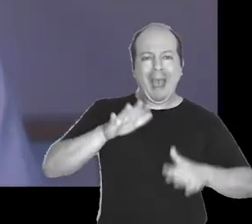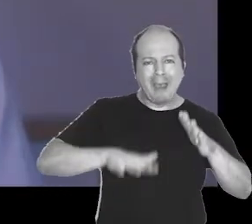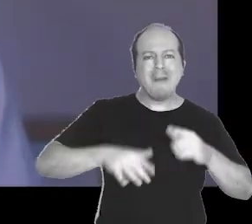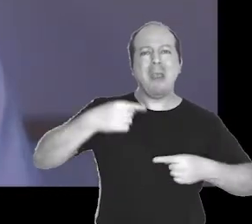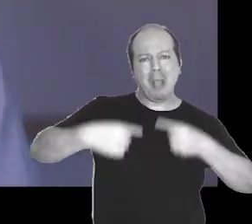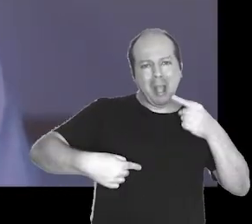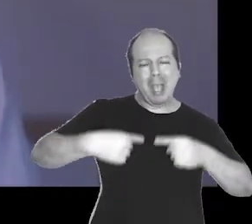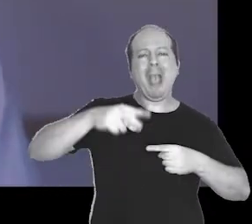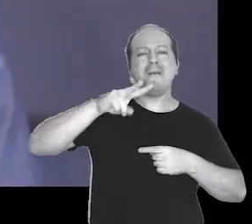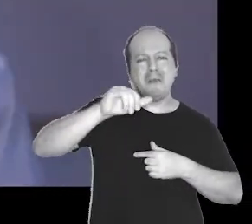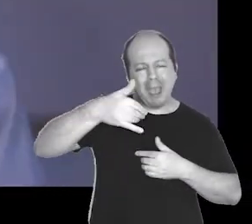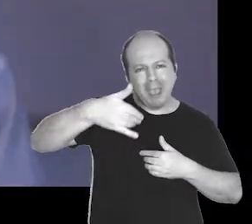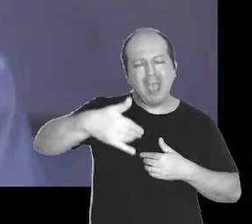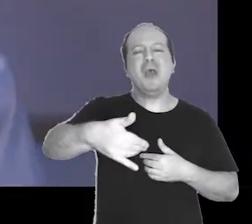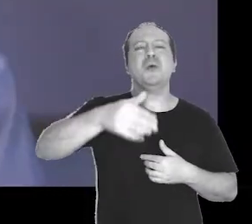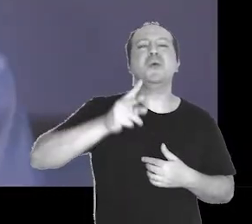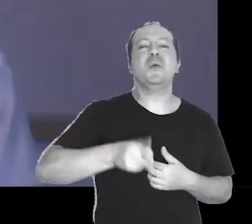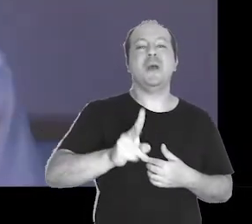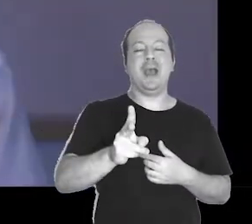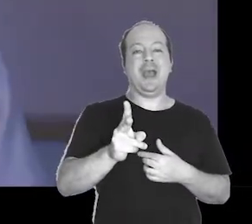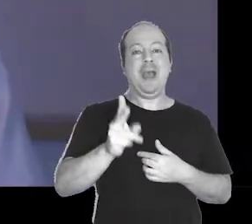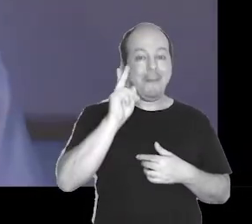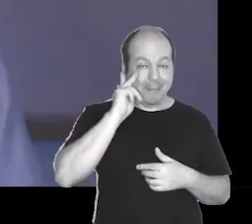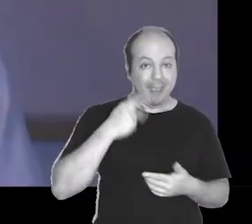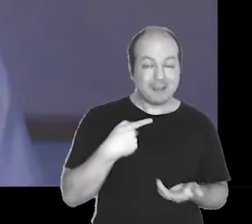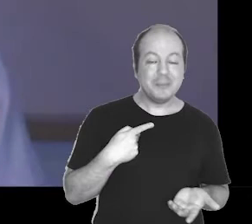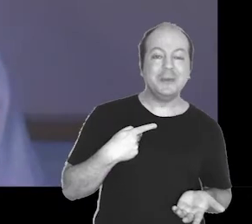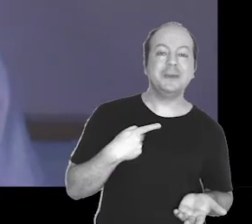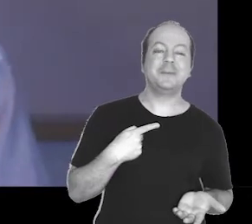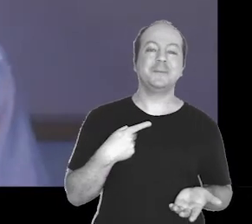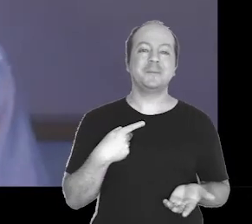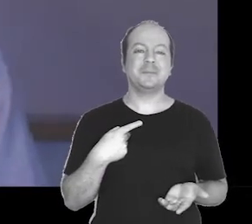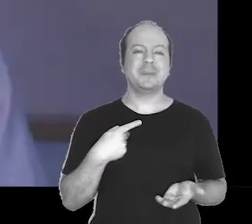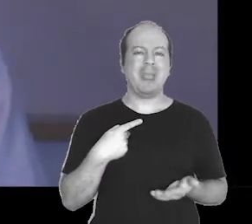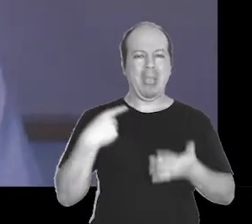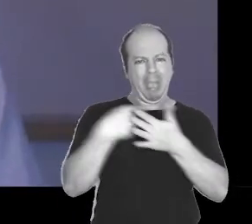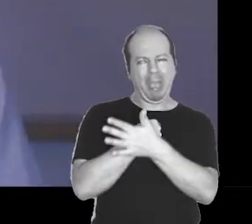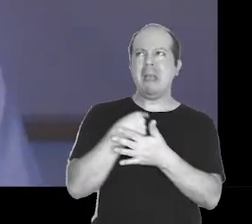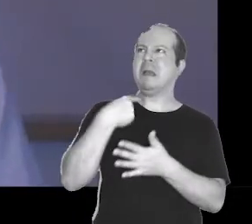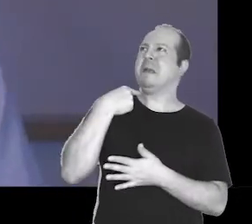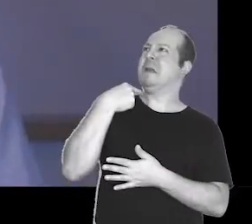ainda. Eu mesmo me